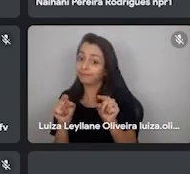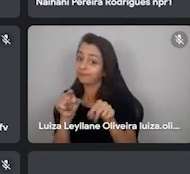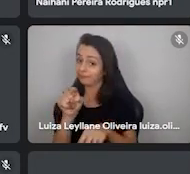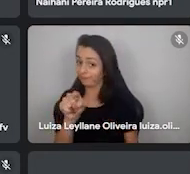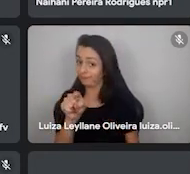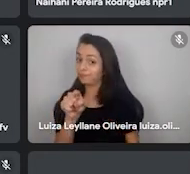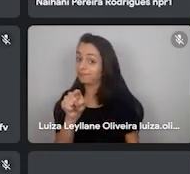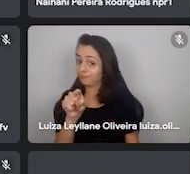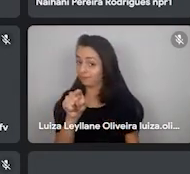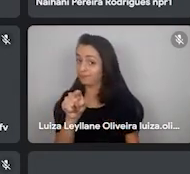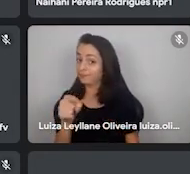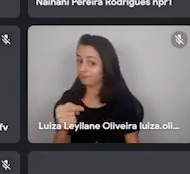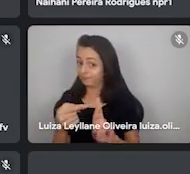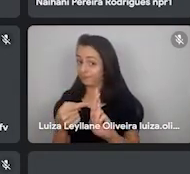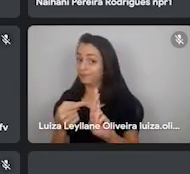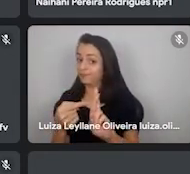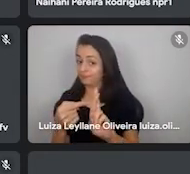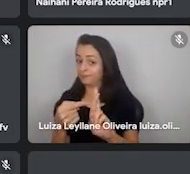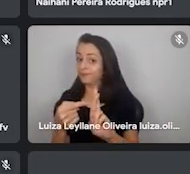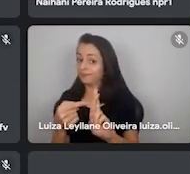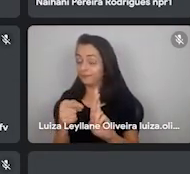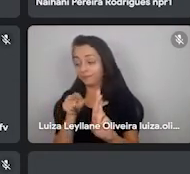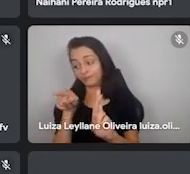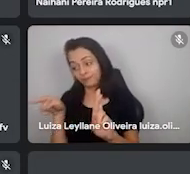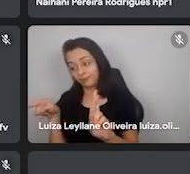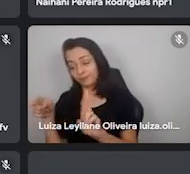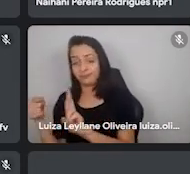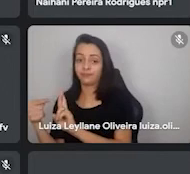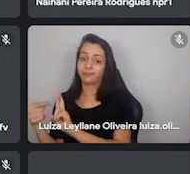Você é um corresponsável.